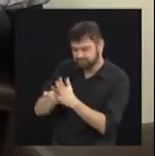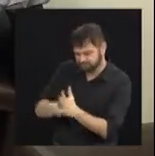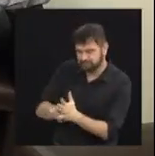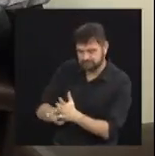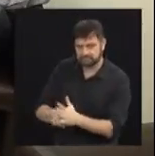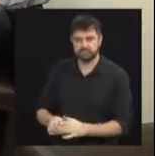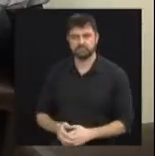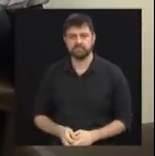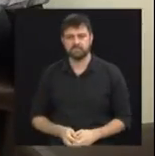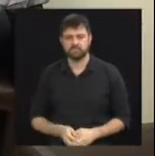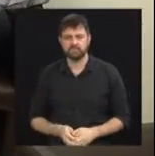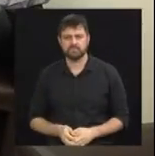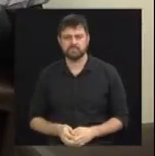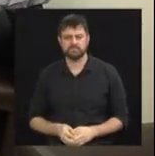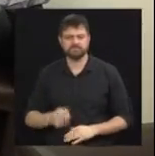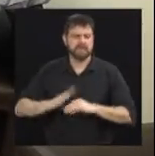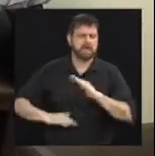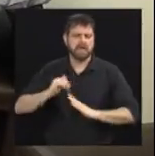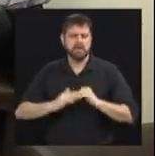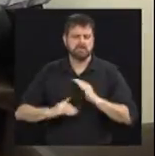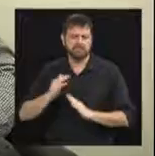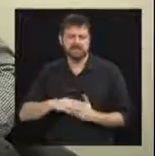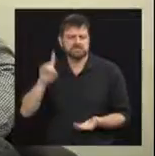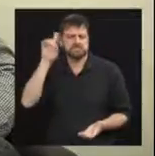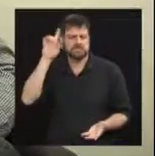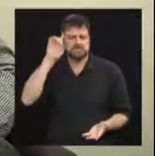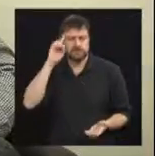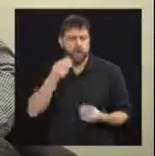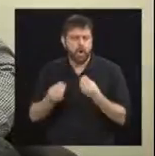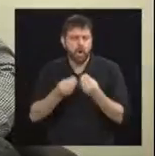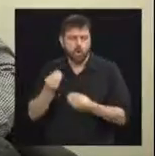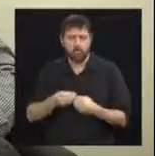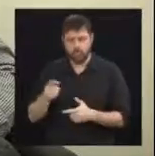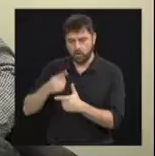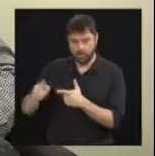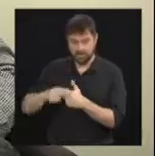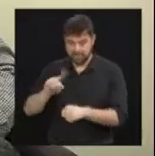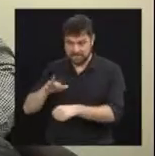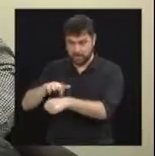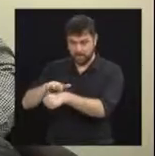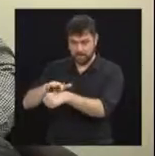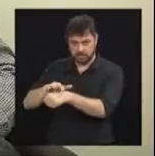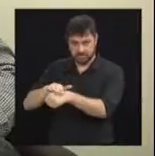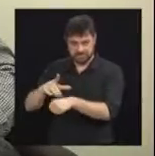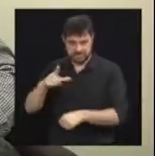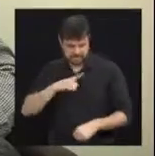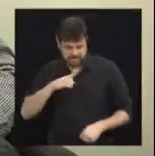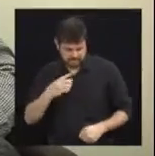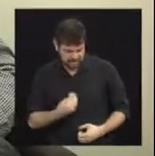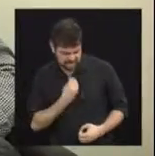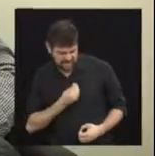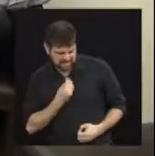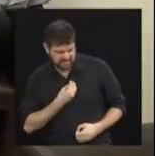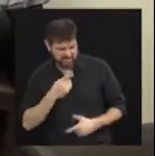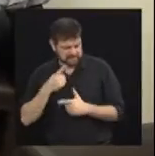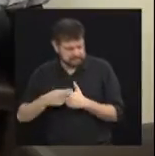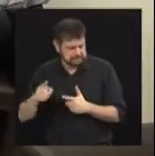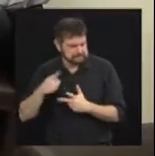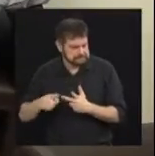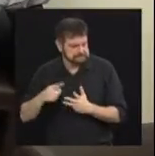iniciais. E hábitos, né? Quando o problema não vem de uma doença, existem hábitos que podem